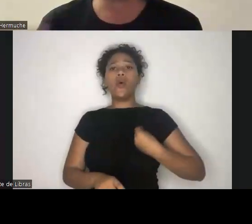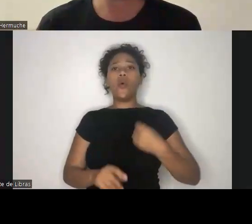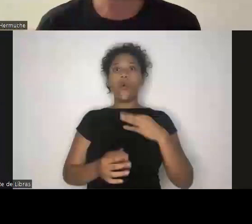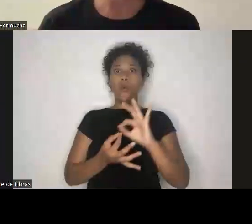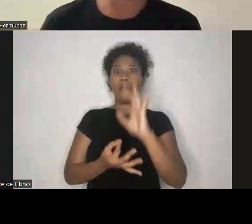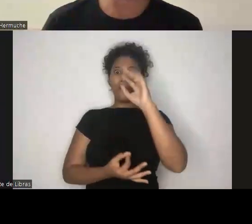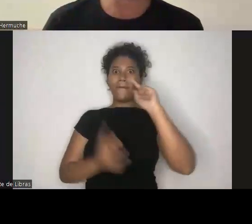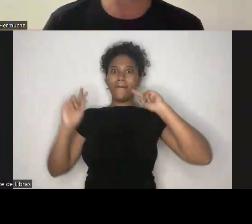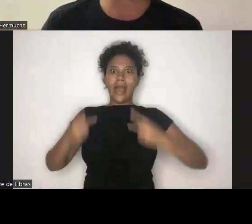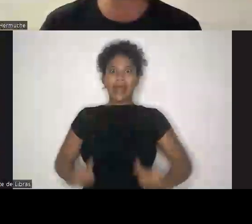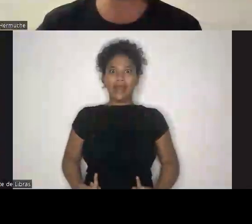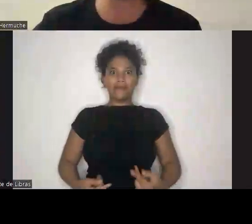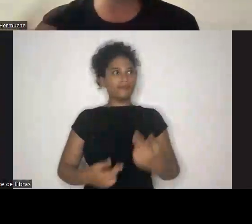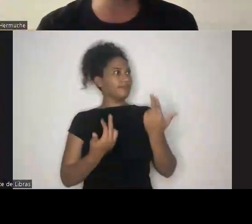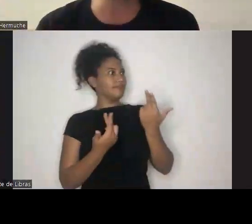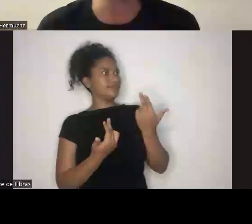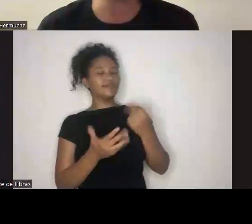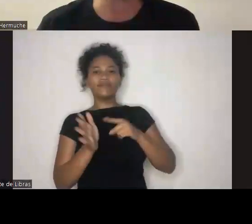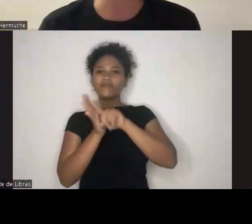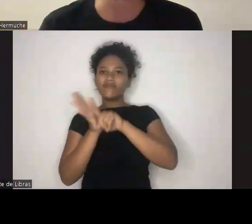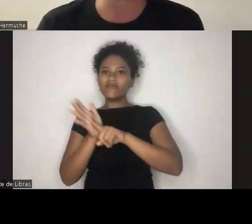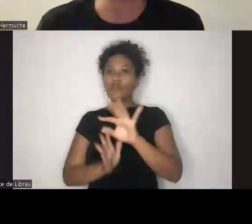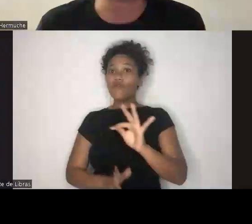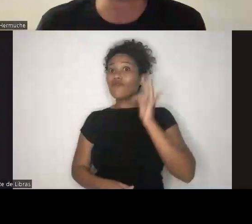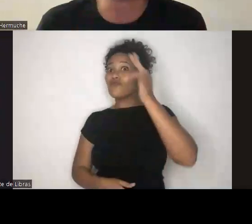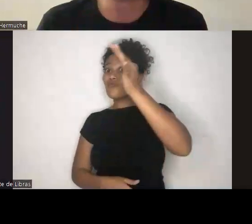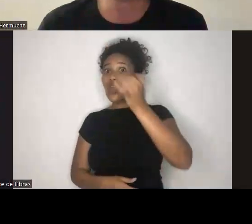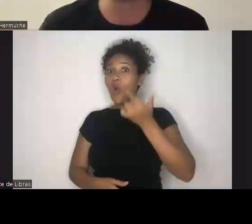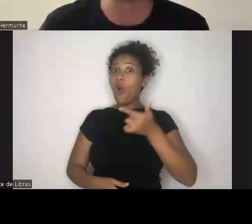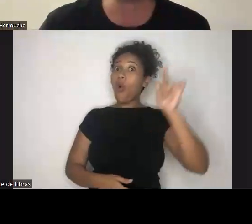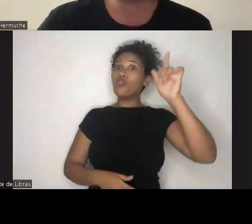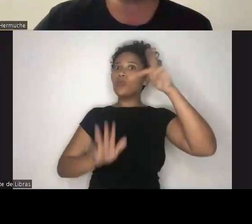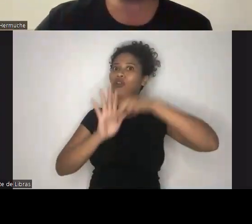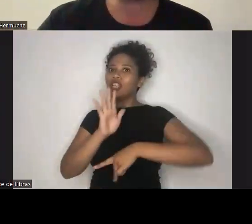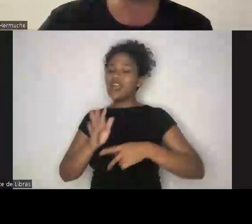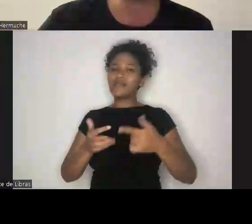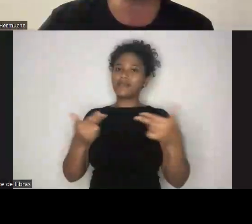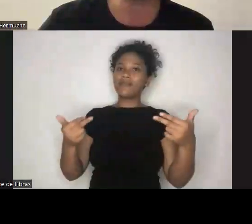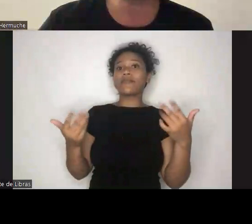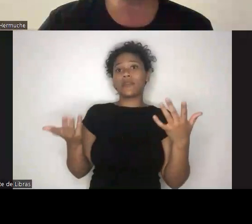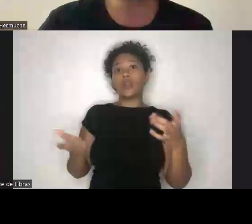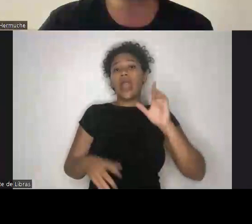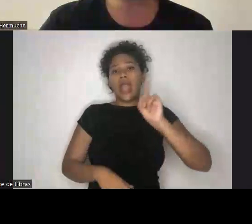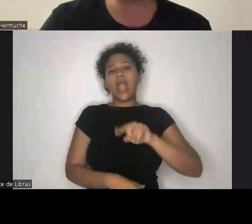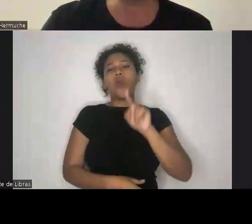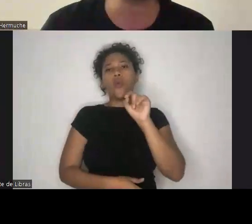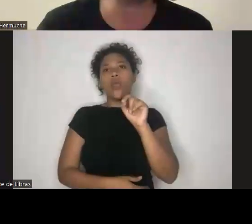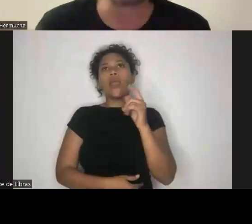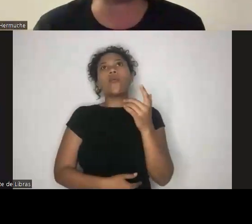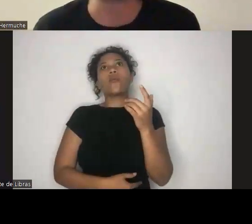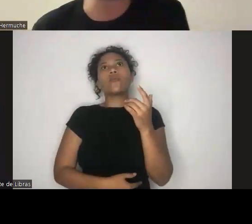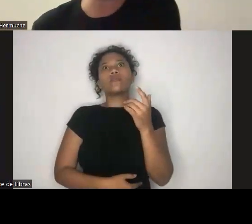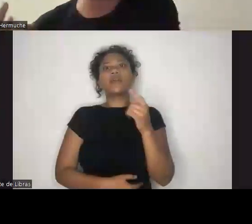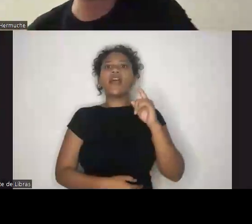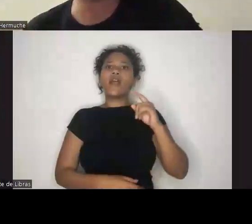para fazer pesquisas futuras de outros projetos então aqui já é um isso aqui é um